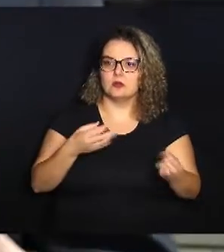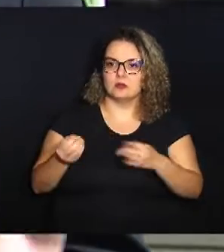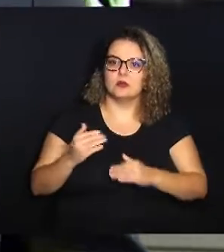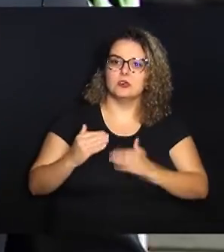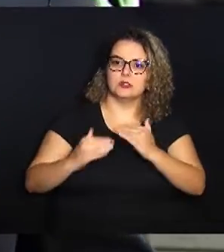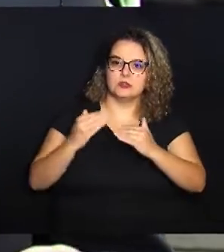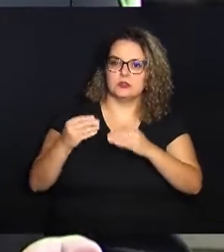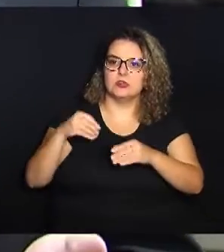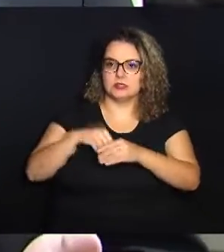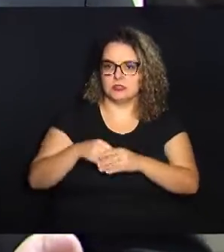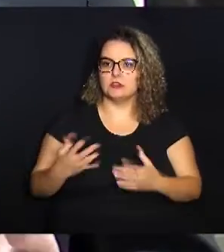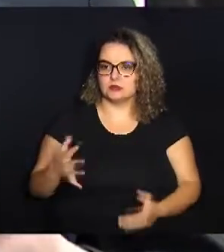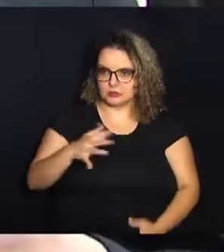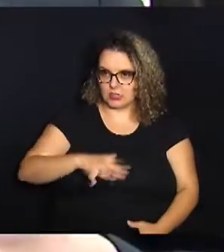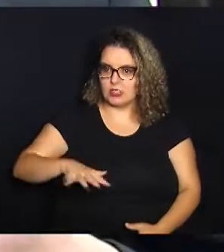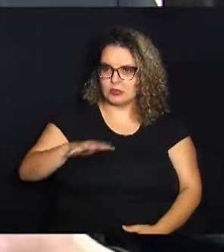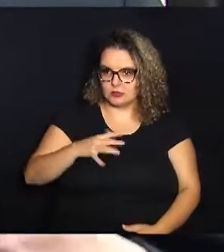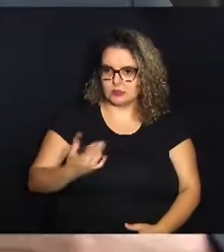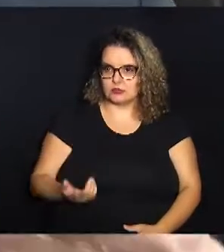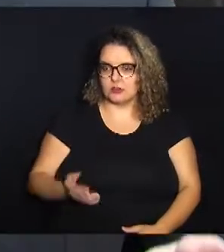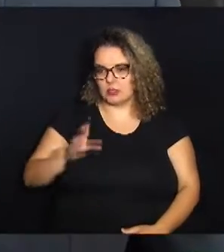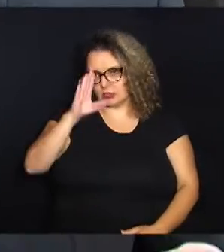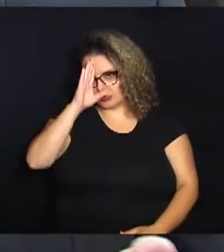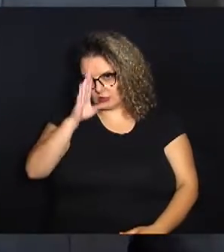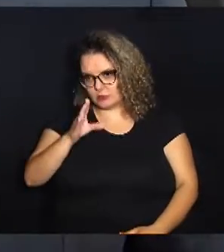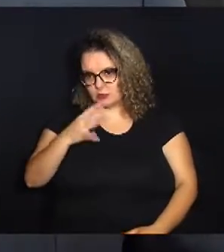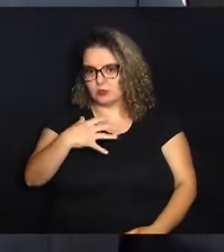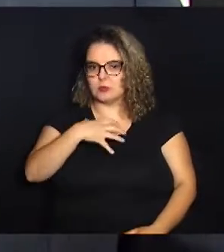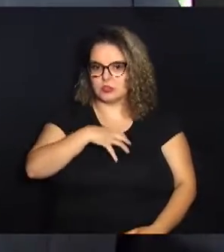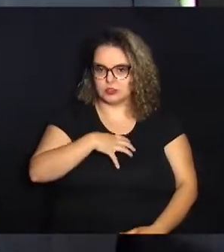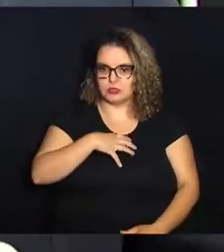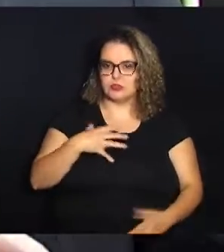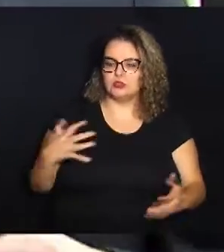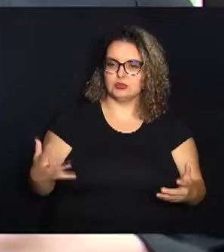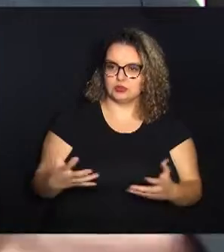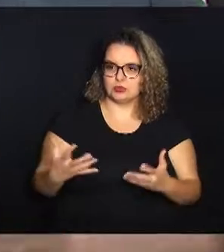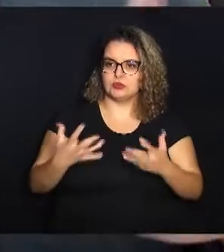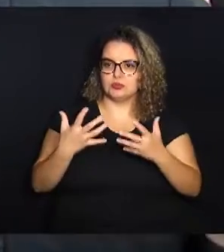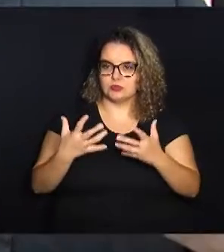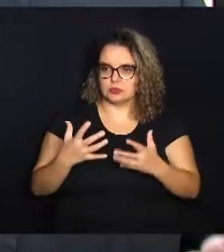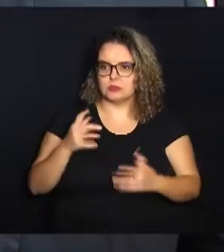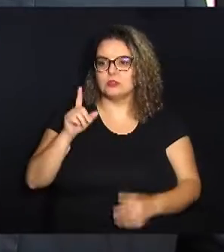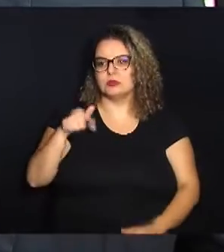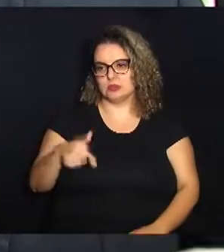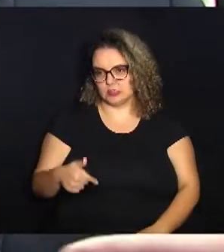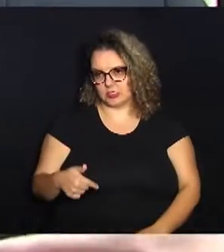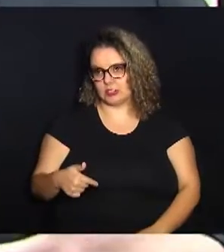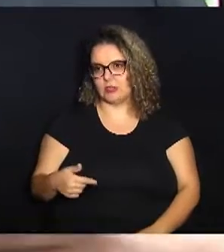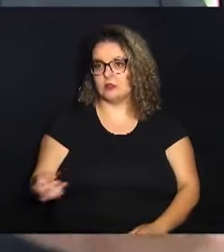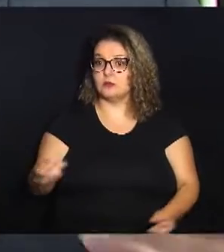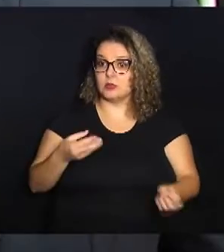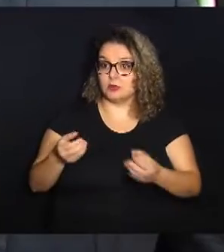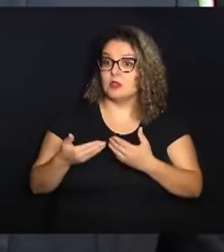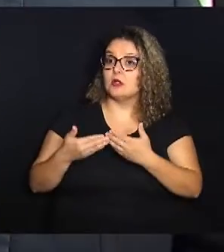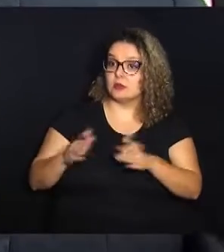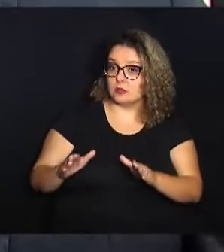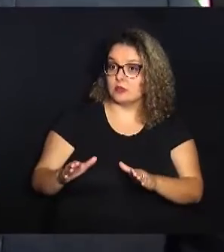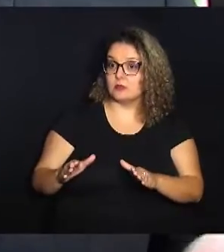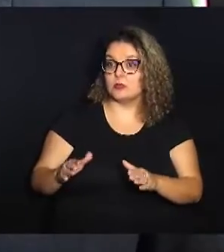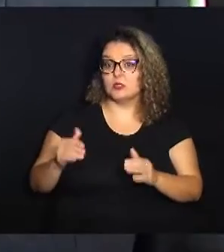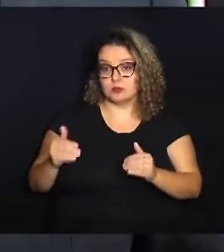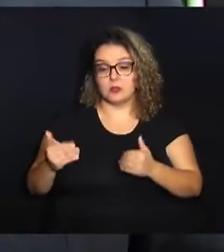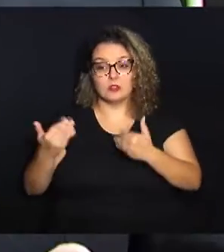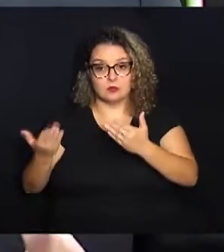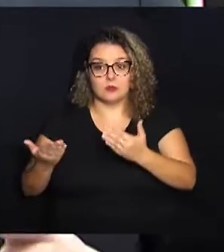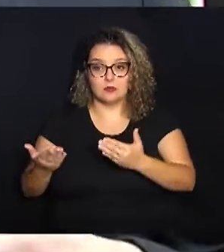desenvolvimento dentro da indústria. E uma das principais formas de você fomentar essa inovação é através de inovação aberta, inovação externa, por